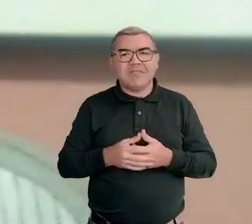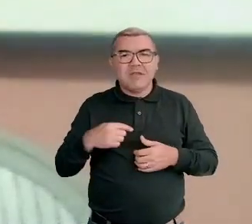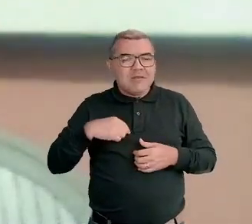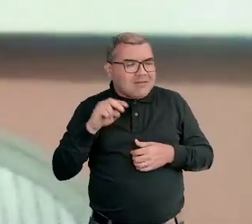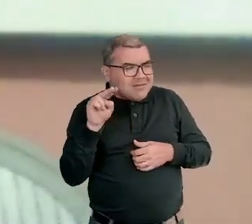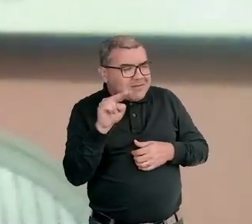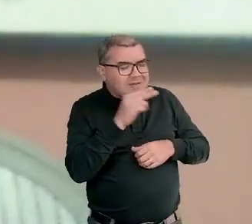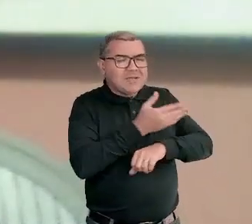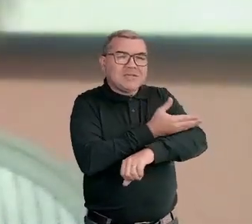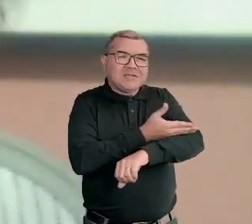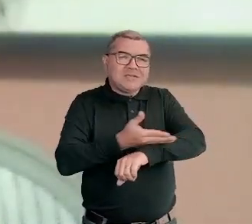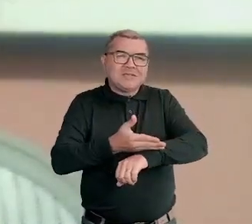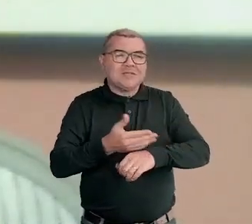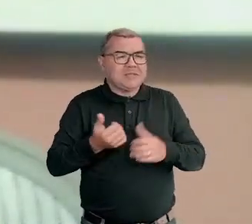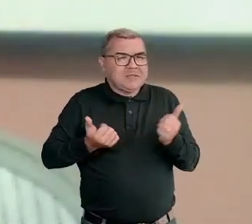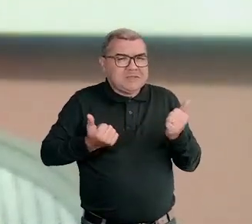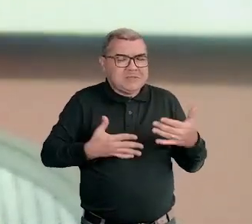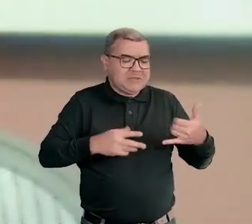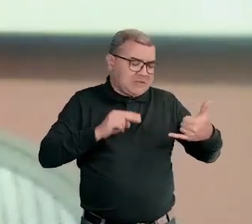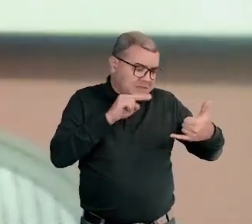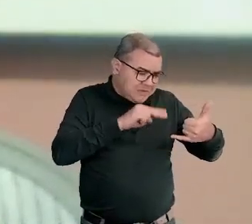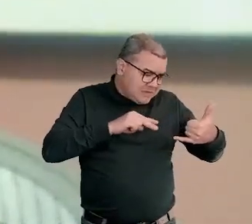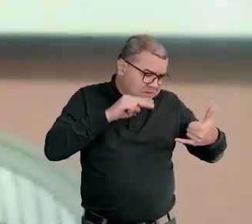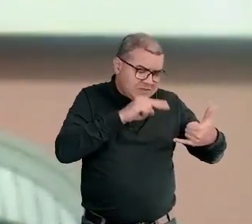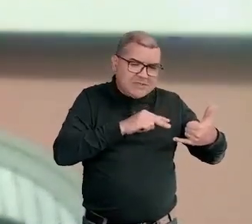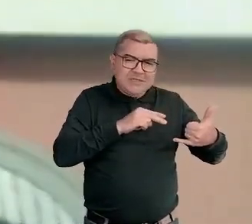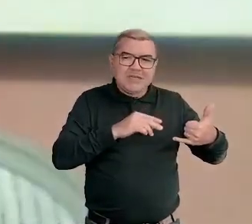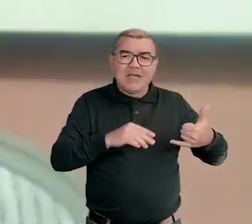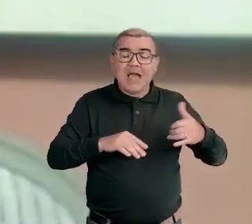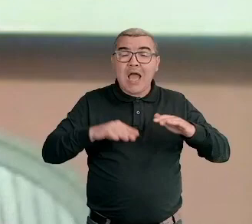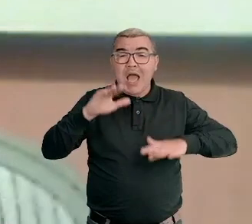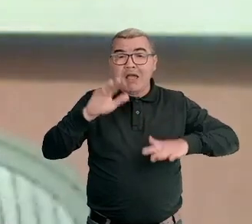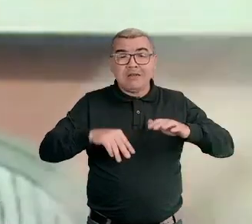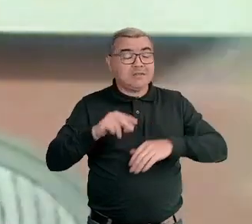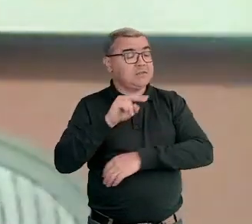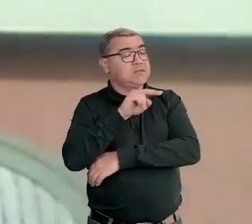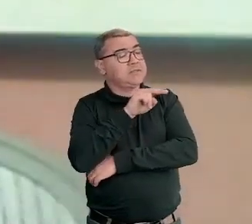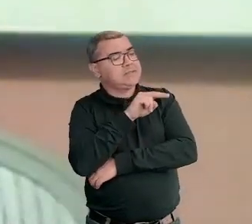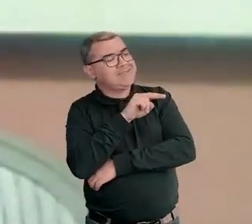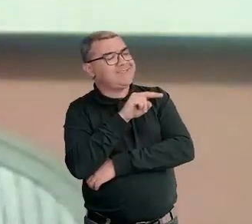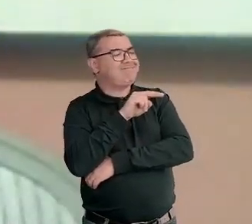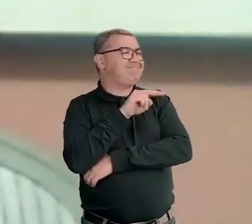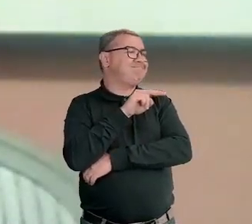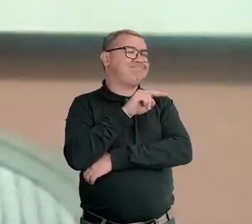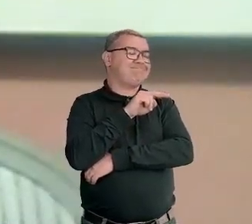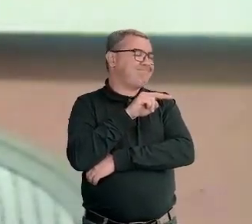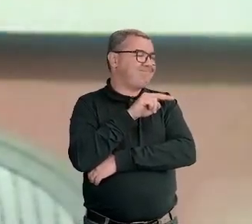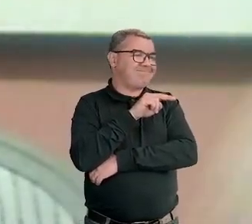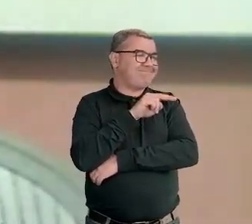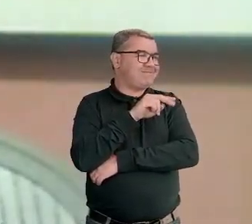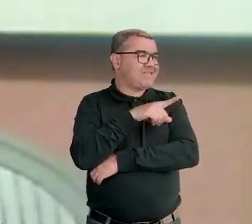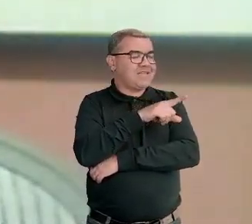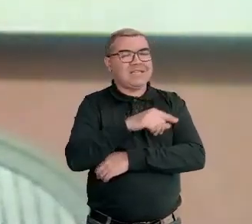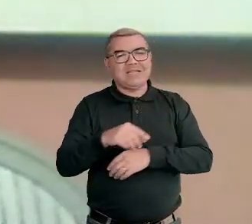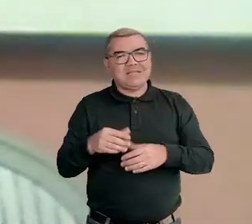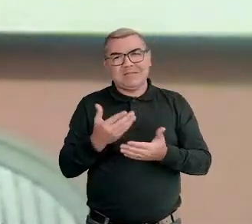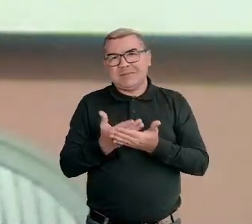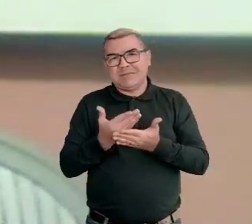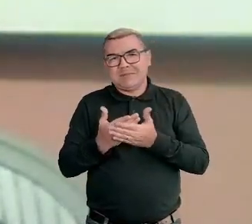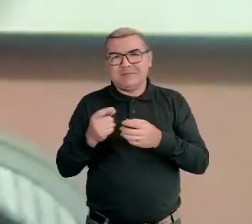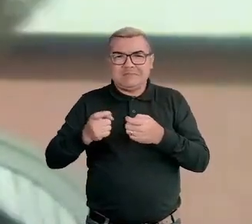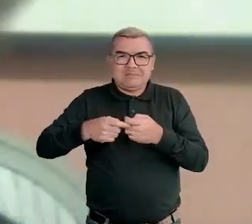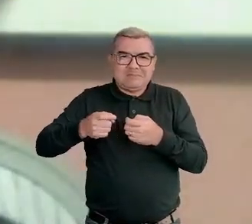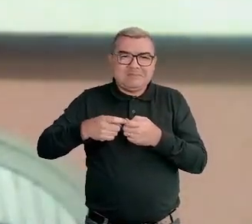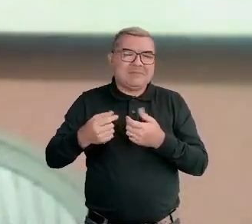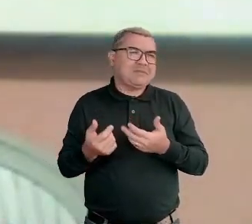que eu tenho visto, infelizmente. Até porque quando eu vejo um muito tempo, ou seja, um estudante de medicina, ou da maneira